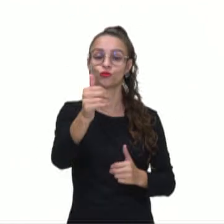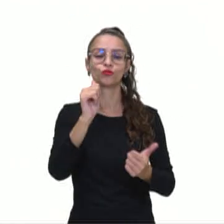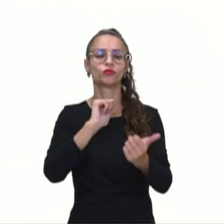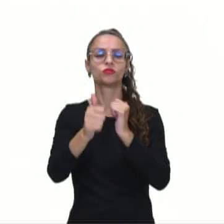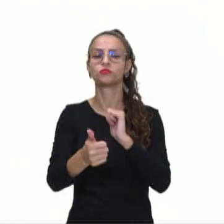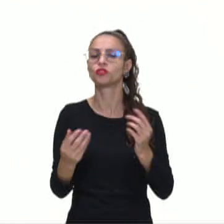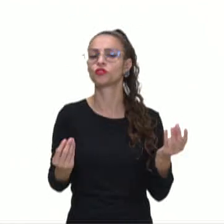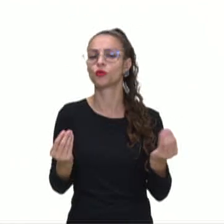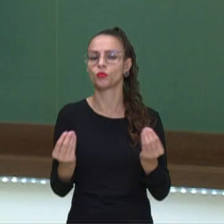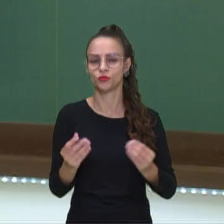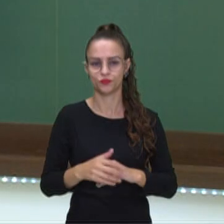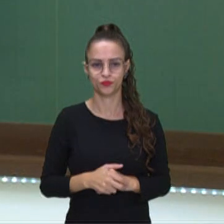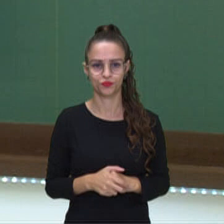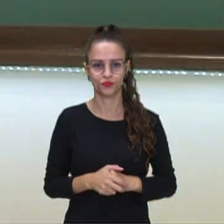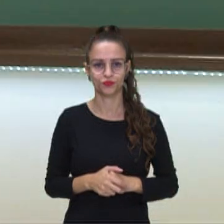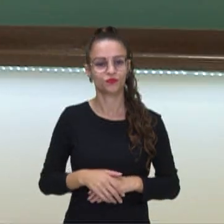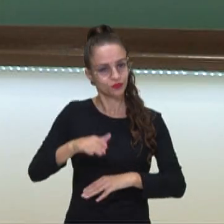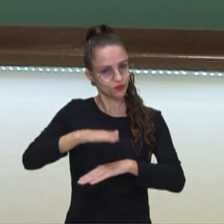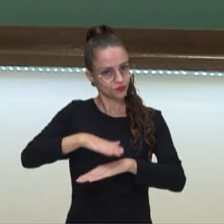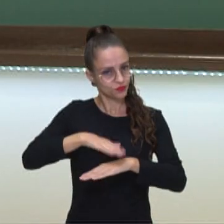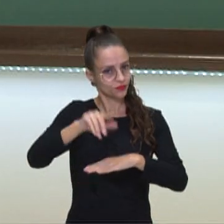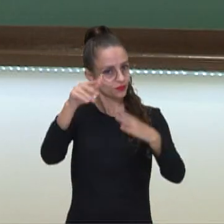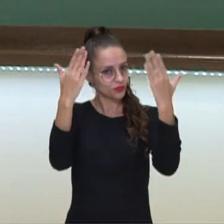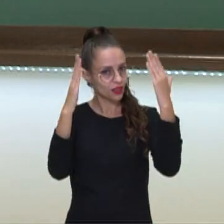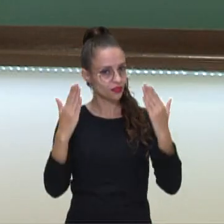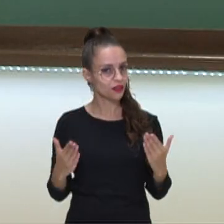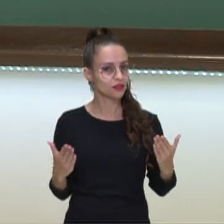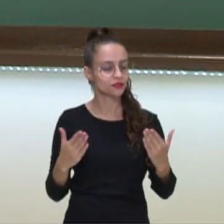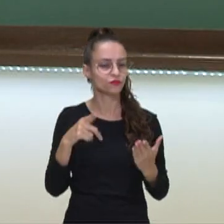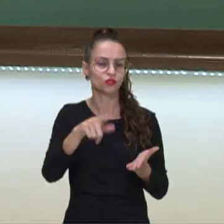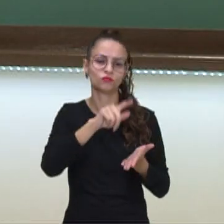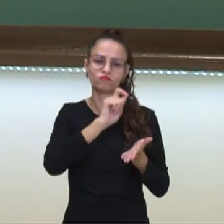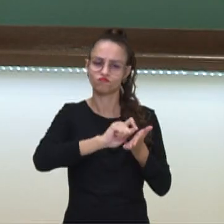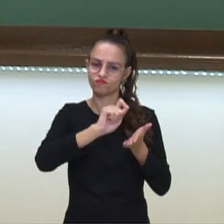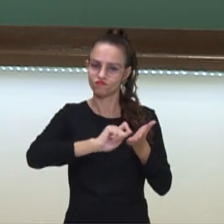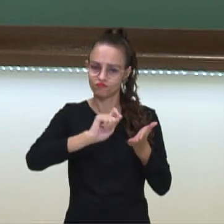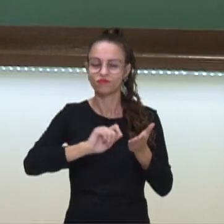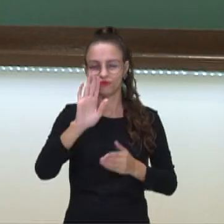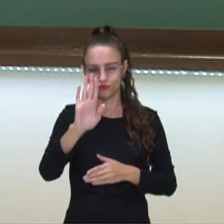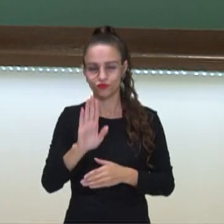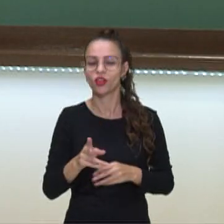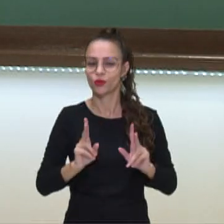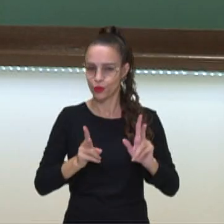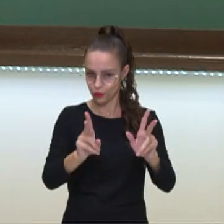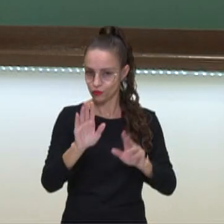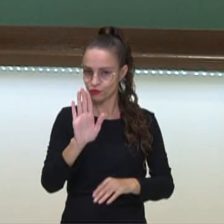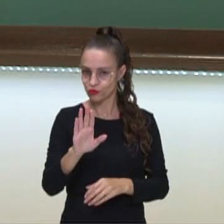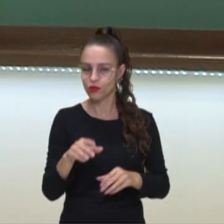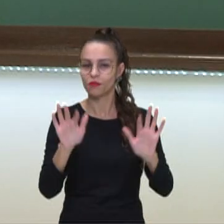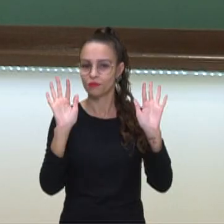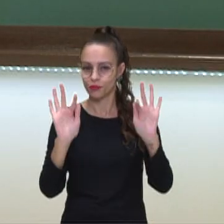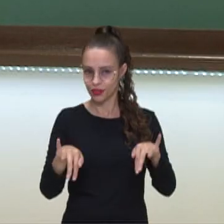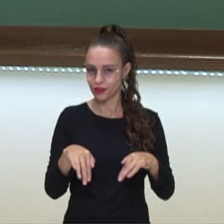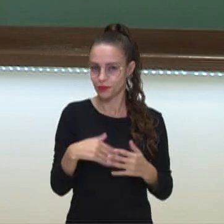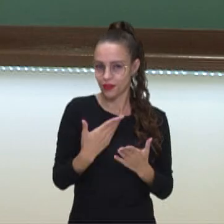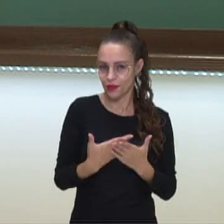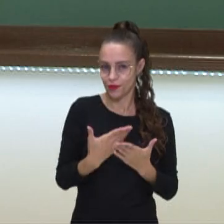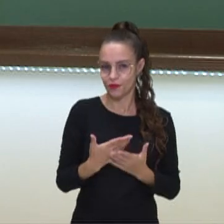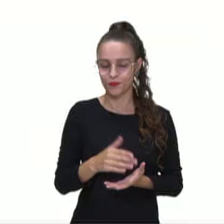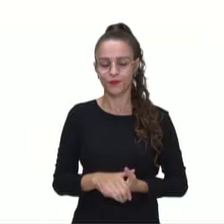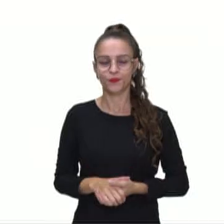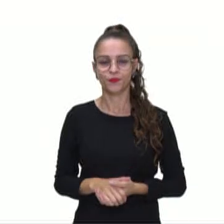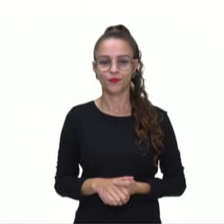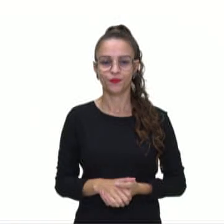num futuro próximo. Faça a sua análise, a sua anotação, a gente já continua para encerrar esse nosso vídeo de